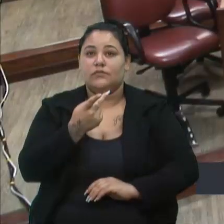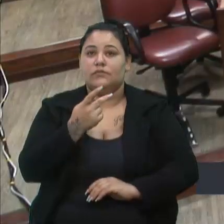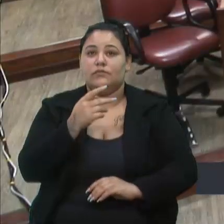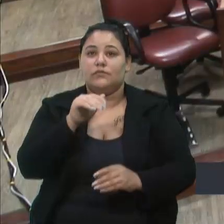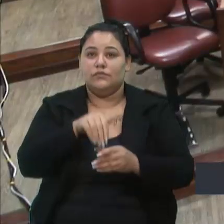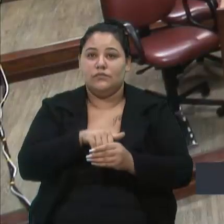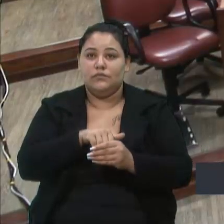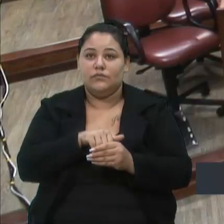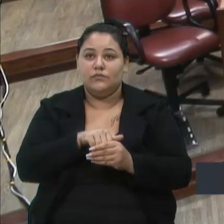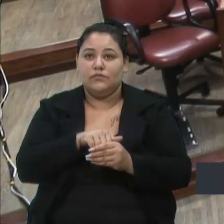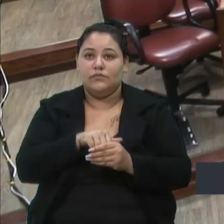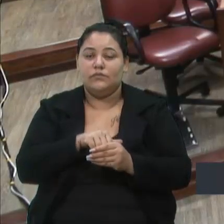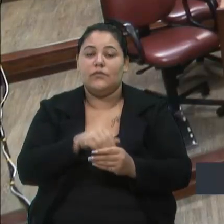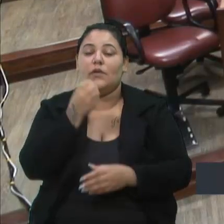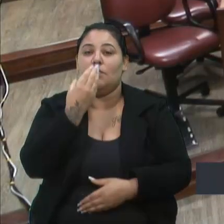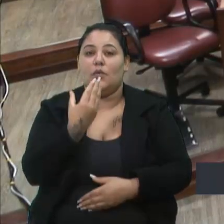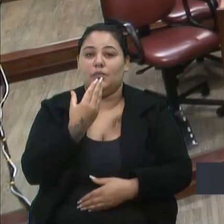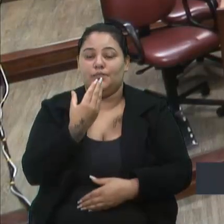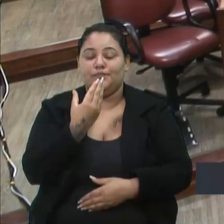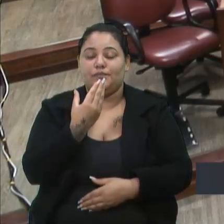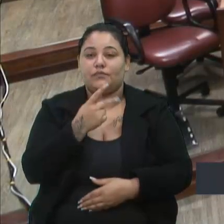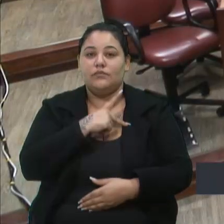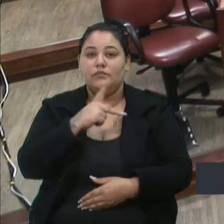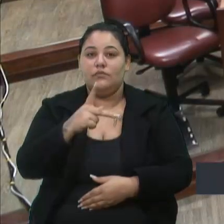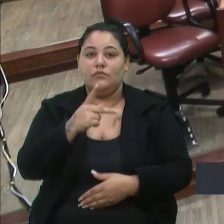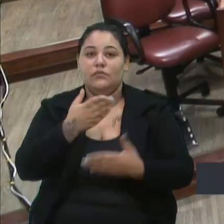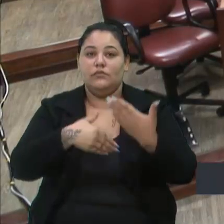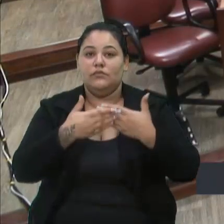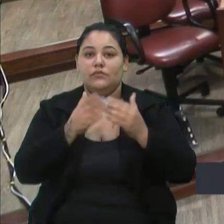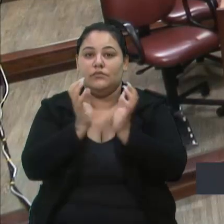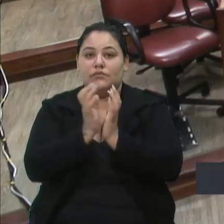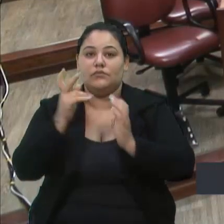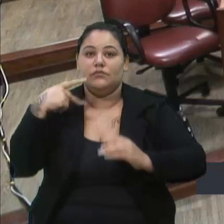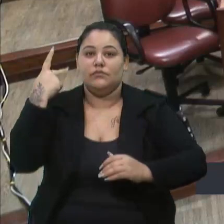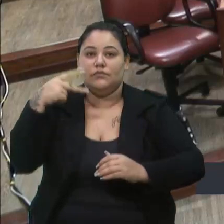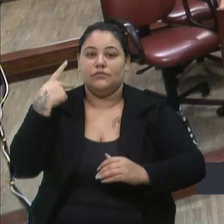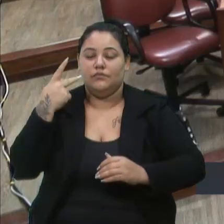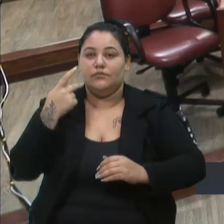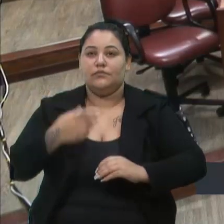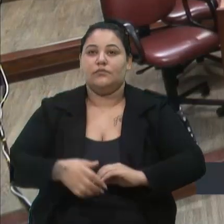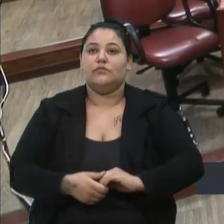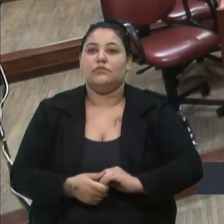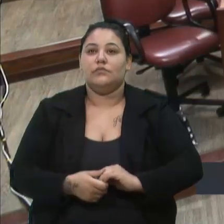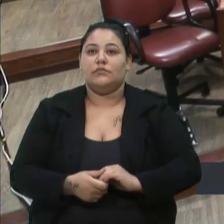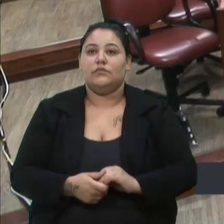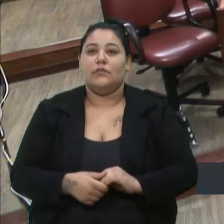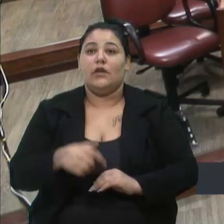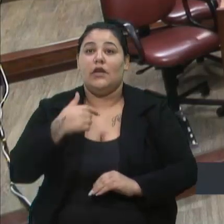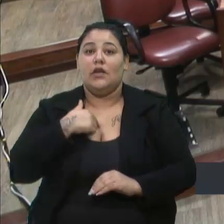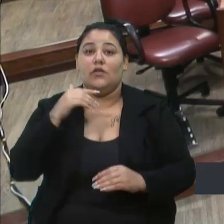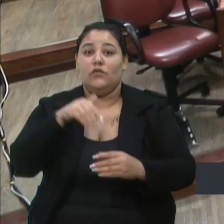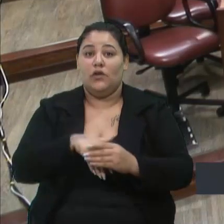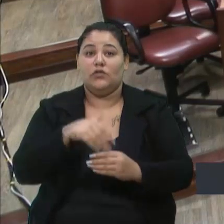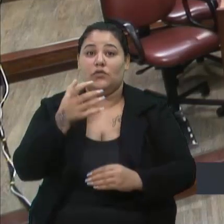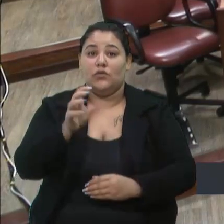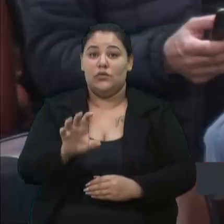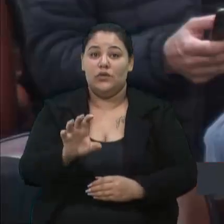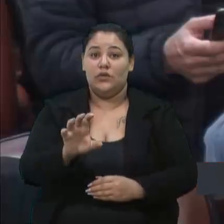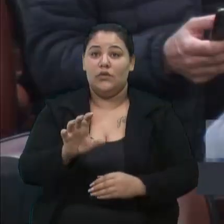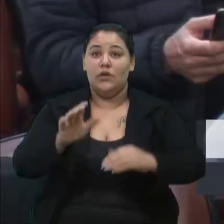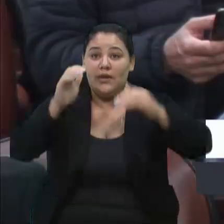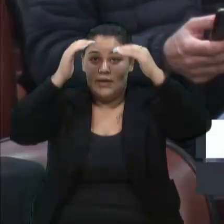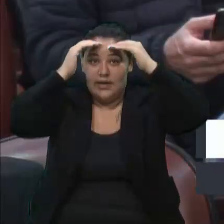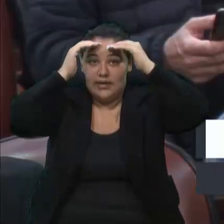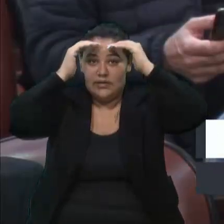bom Presidente colegas vereadores vereadoras voltarei encontrar essa proposta respeito